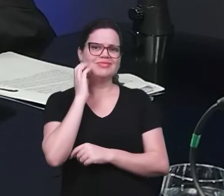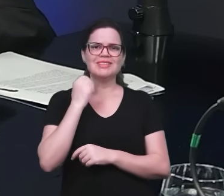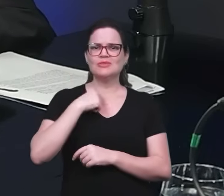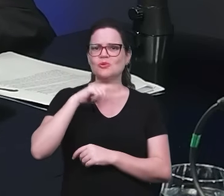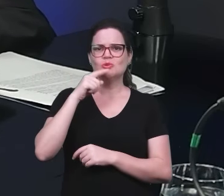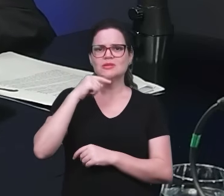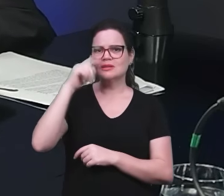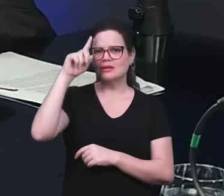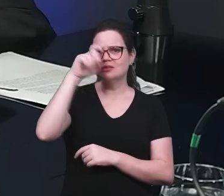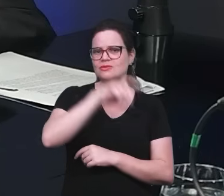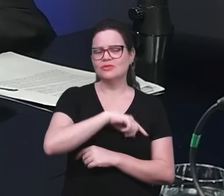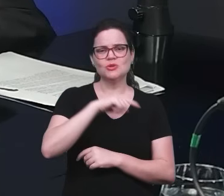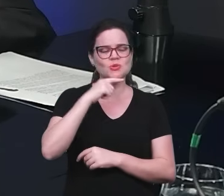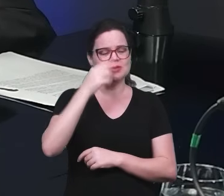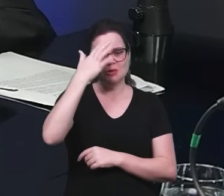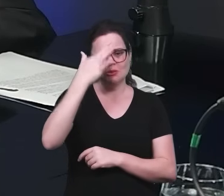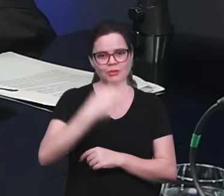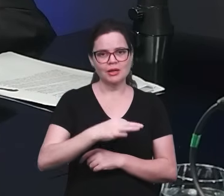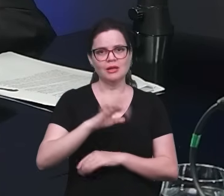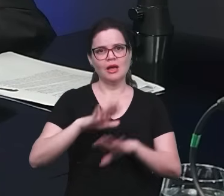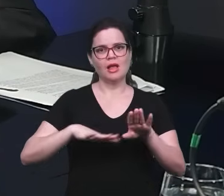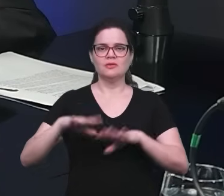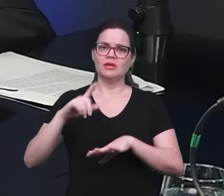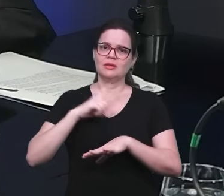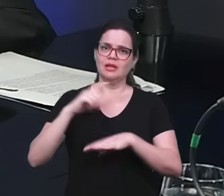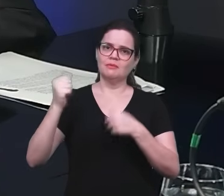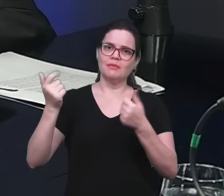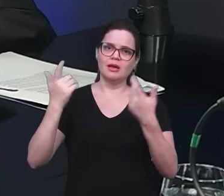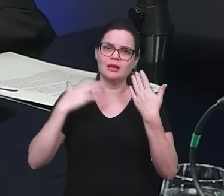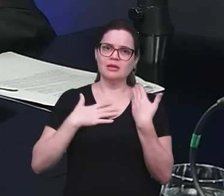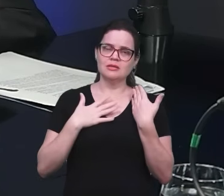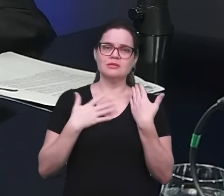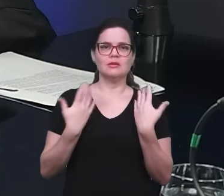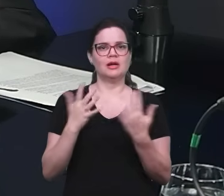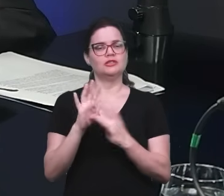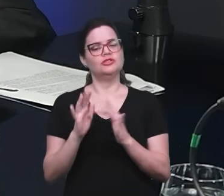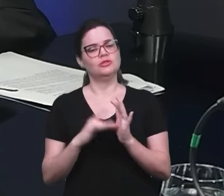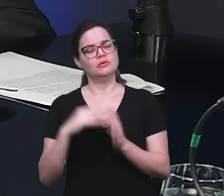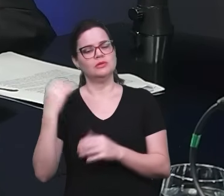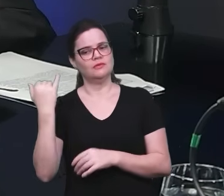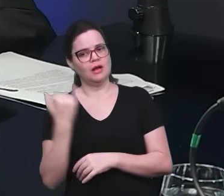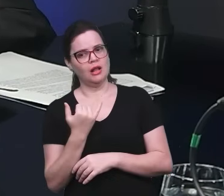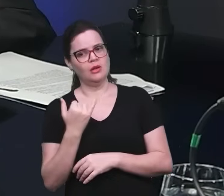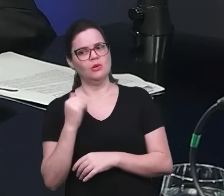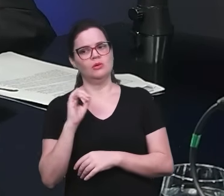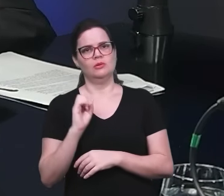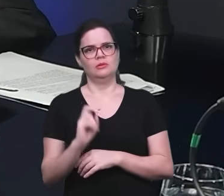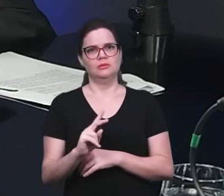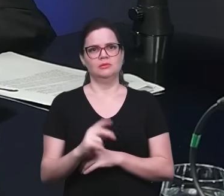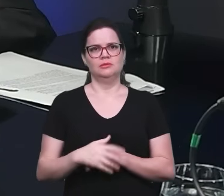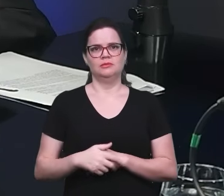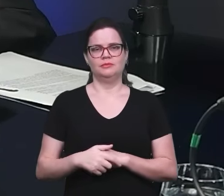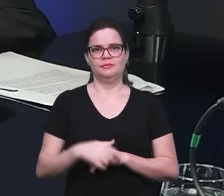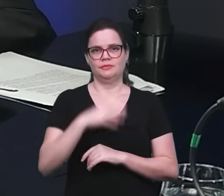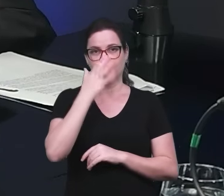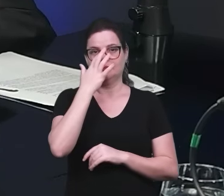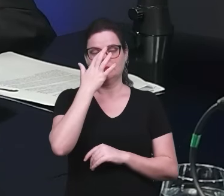entender, às vezes recebem uma bênção, né? E até Jesus falou, né, com